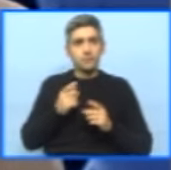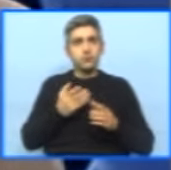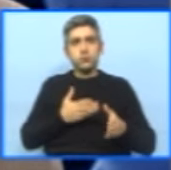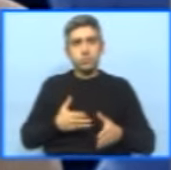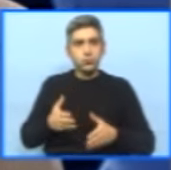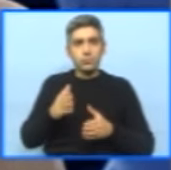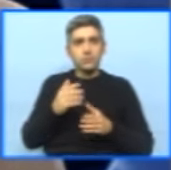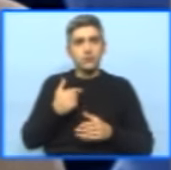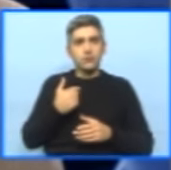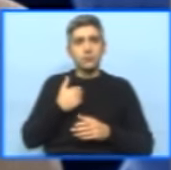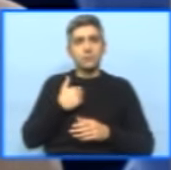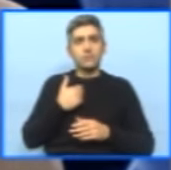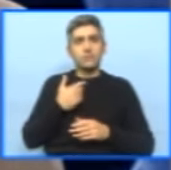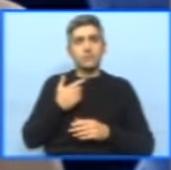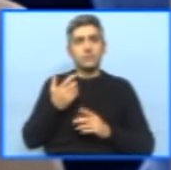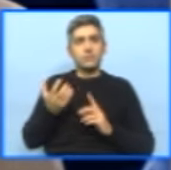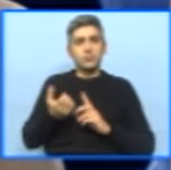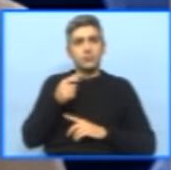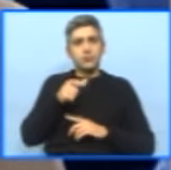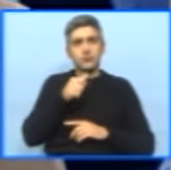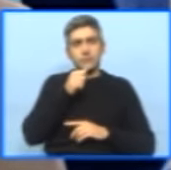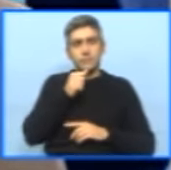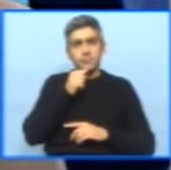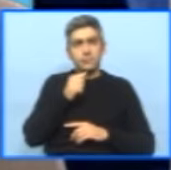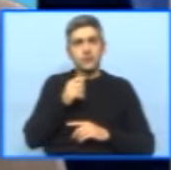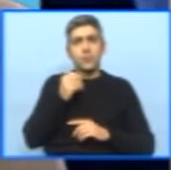eu utilizo para conseguir essa água.